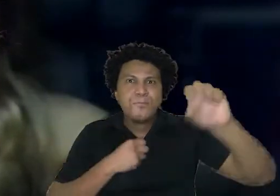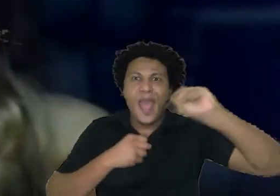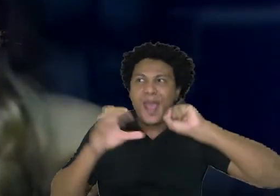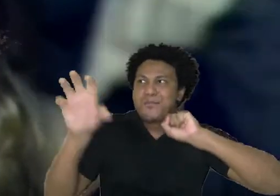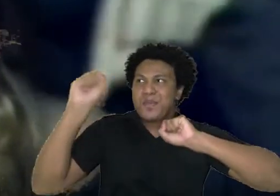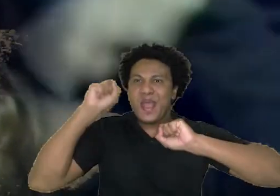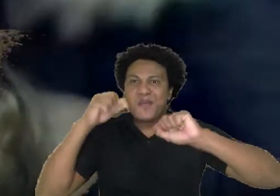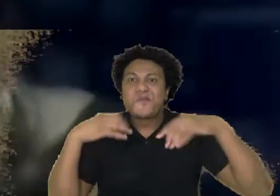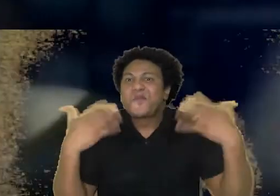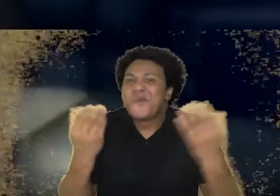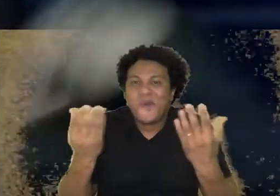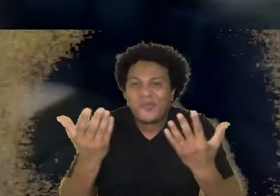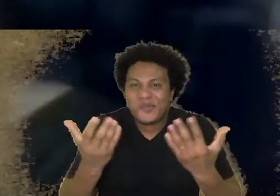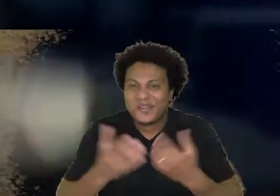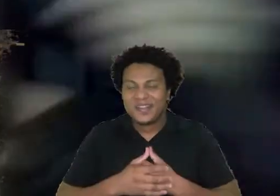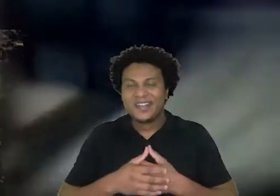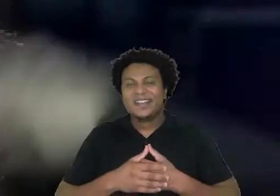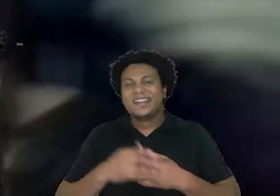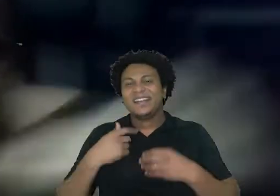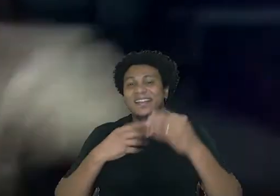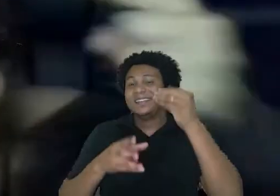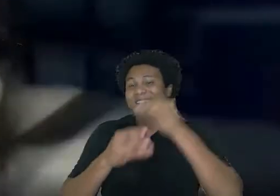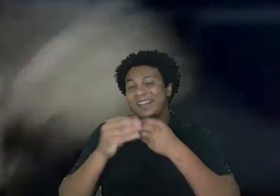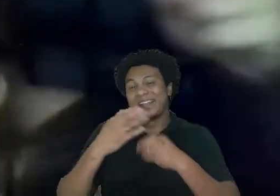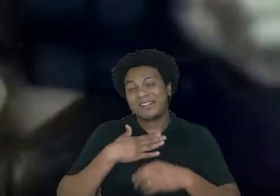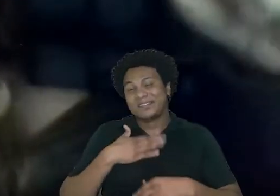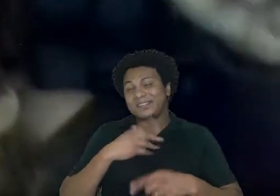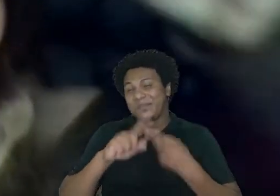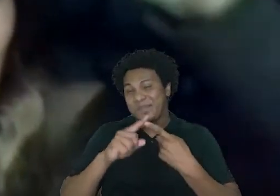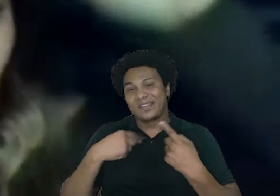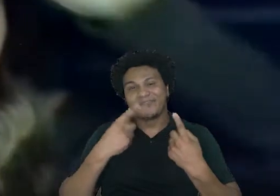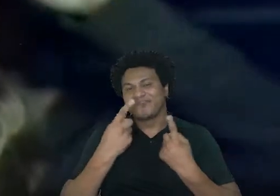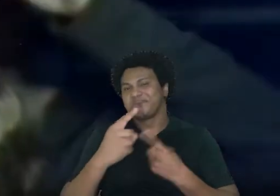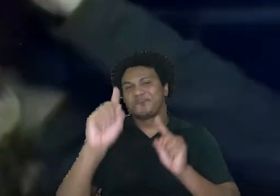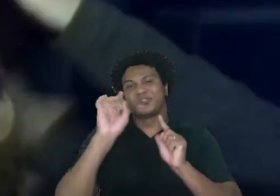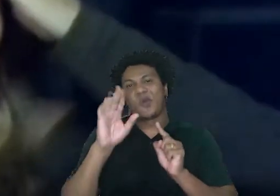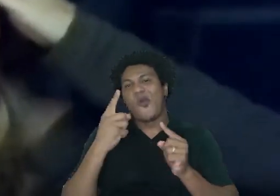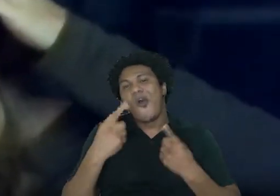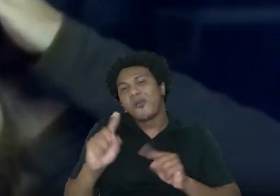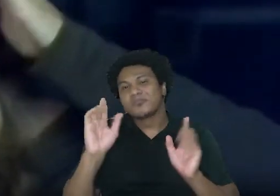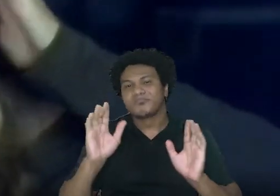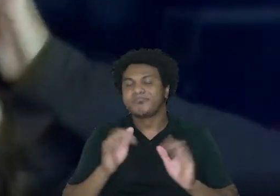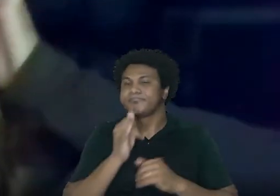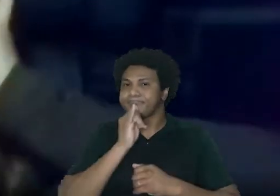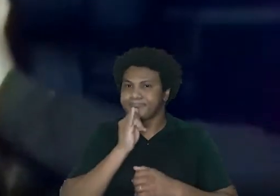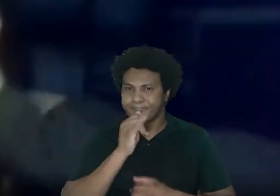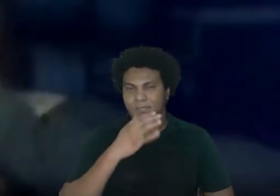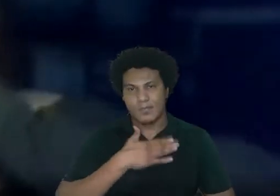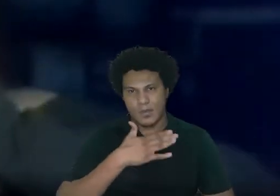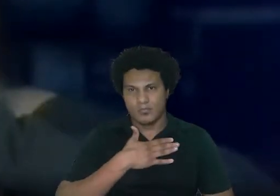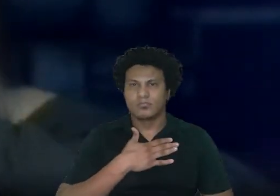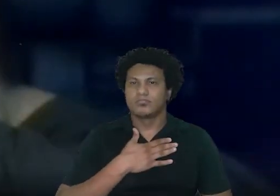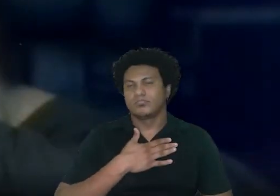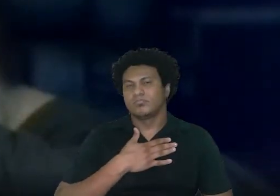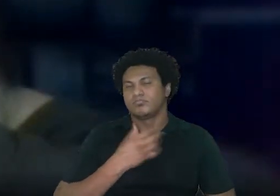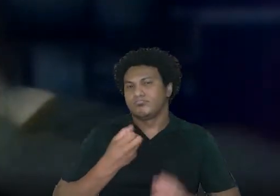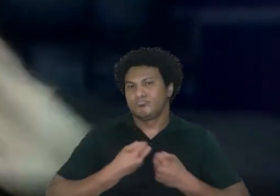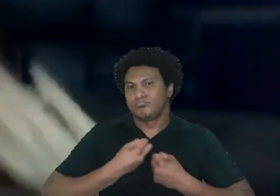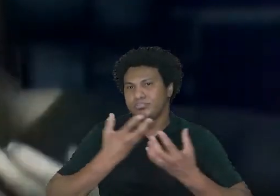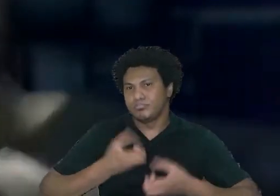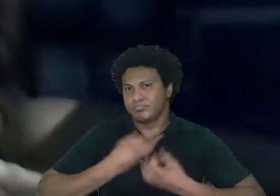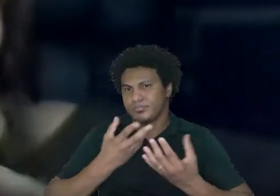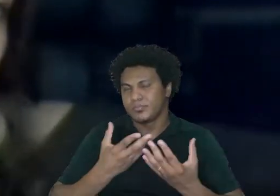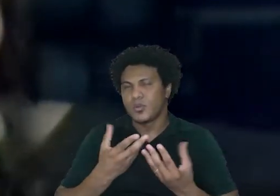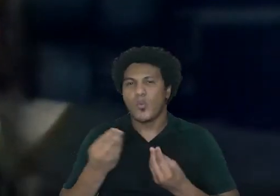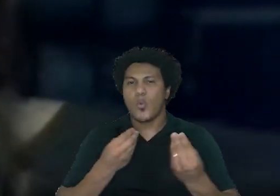fala de novo, porque as coisas vão me atravessando e eu fico naquela de, meu Deus, qual recorte que eu vou, né? Então, eu acho que eu vou